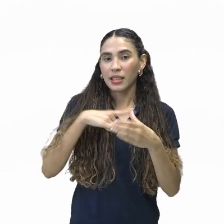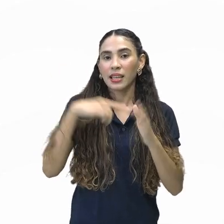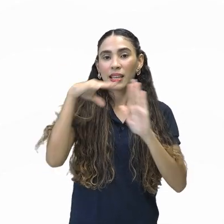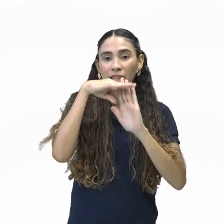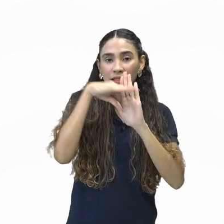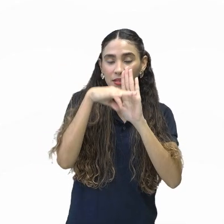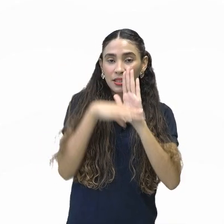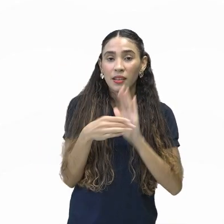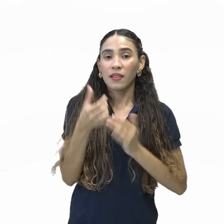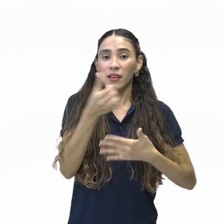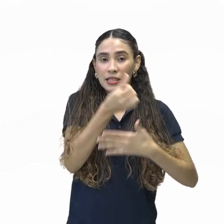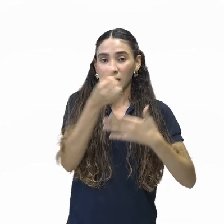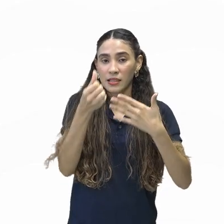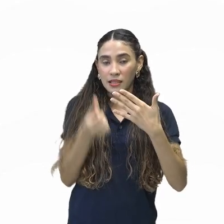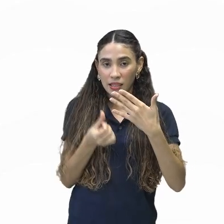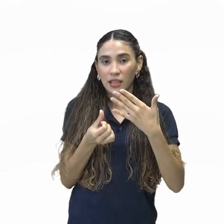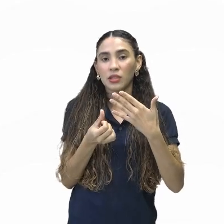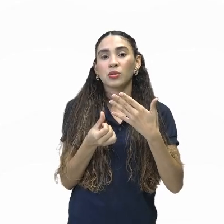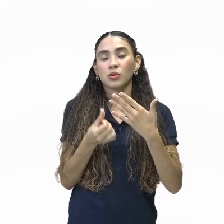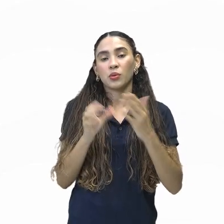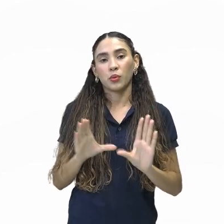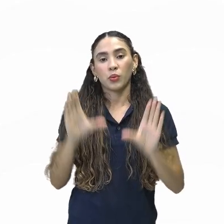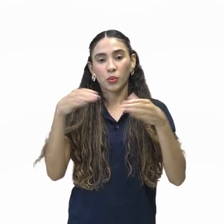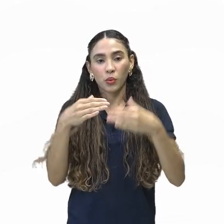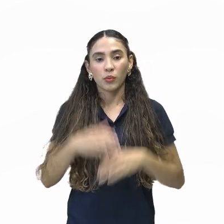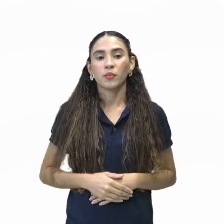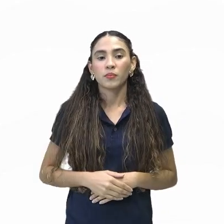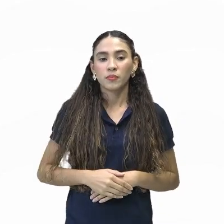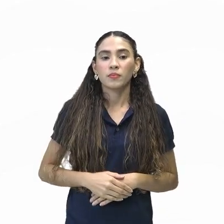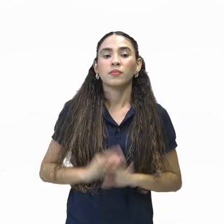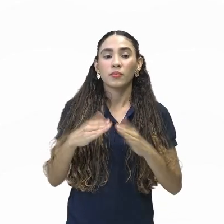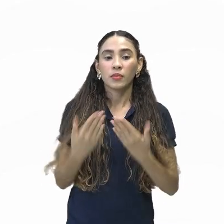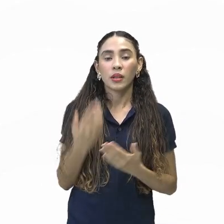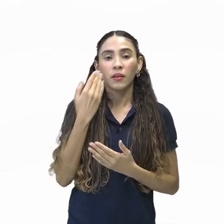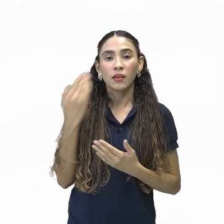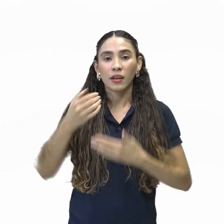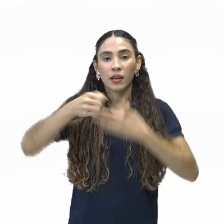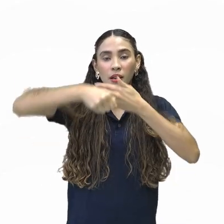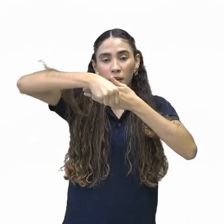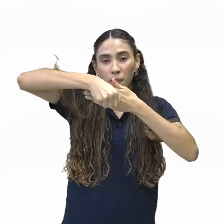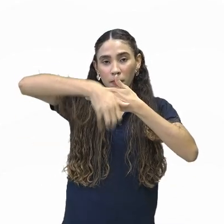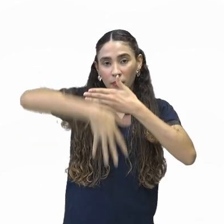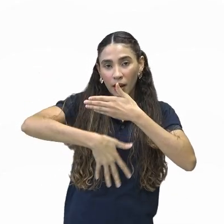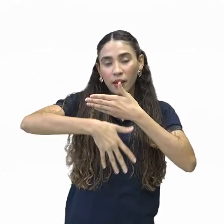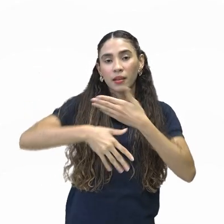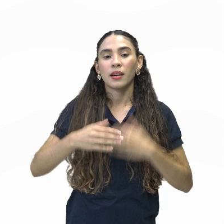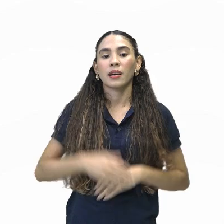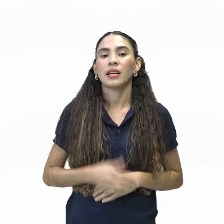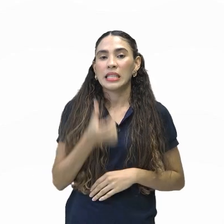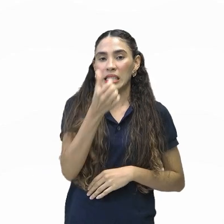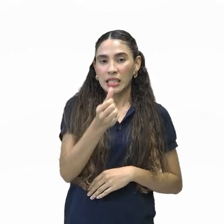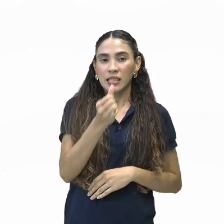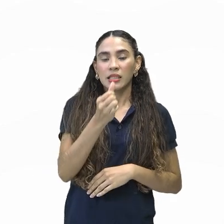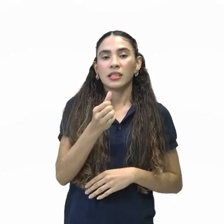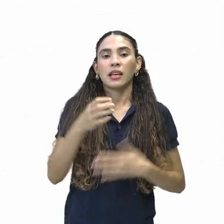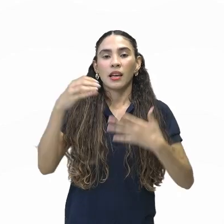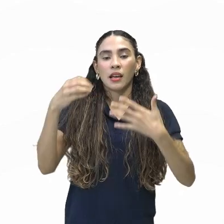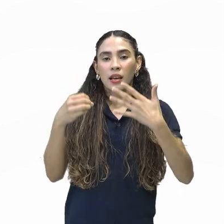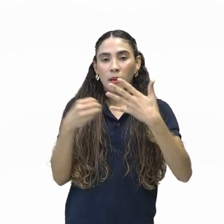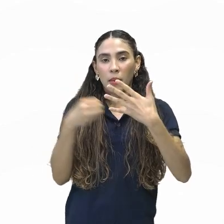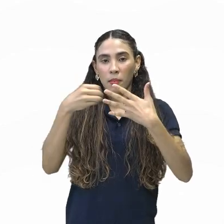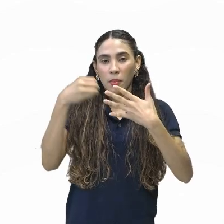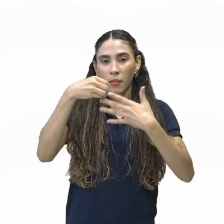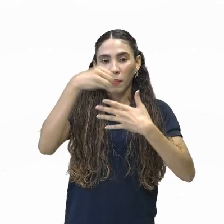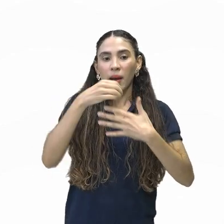classificados em 6 categorias. Categorias essas taxonômicas, ou seja, 6 reinos. Nós temos aí o